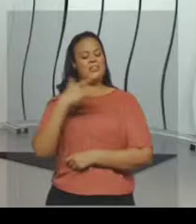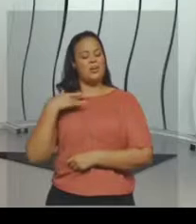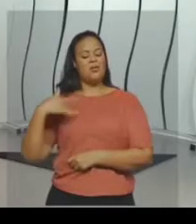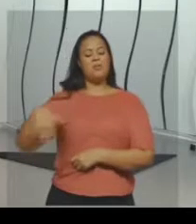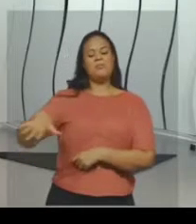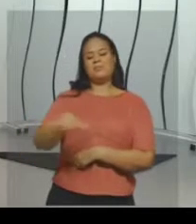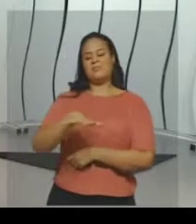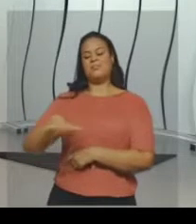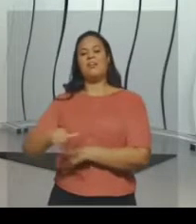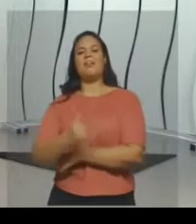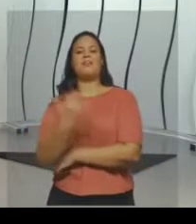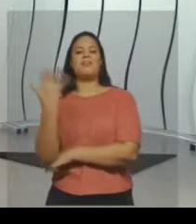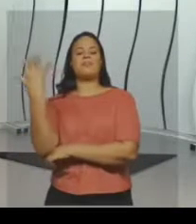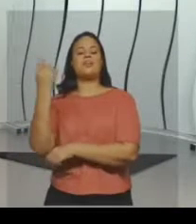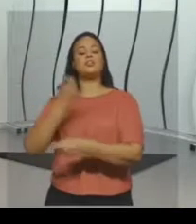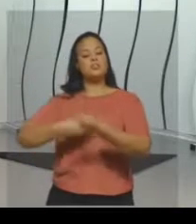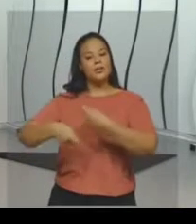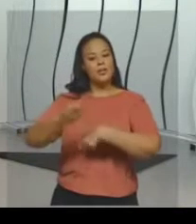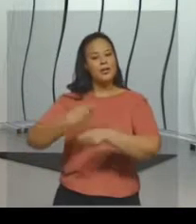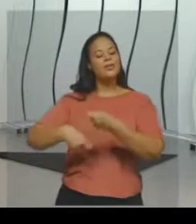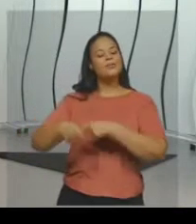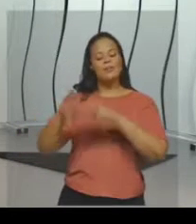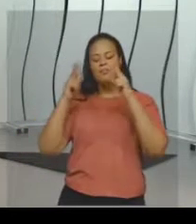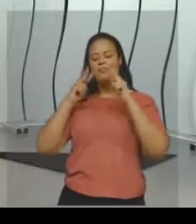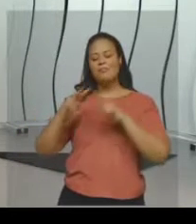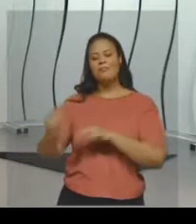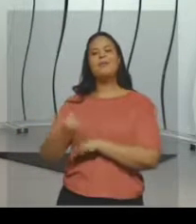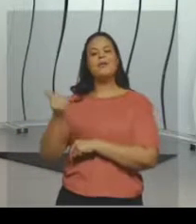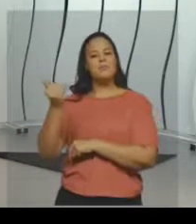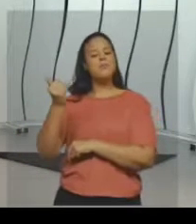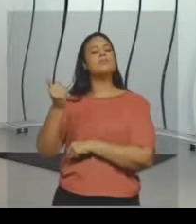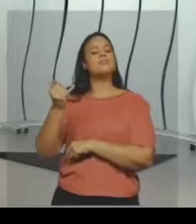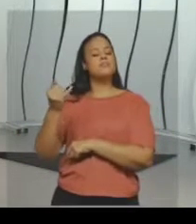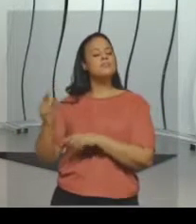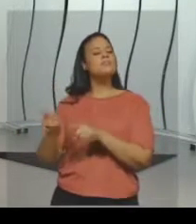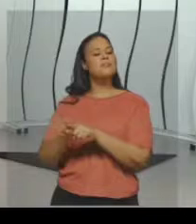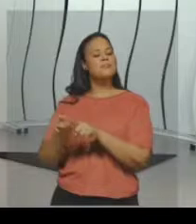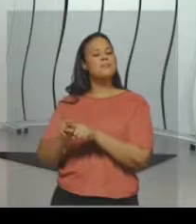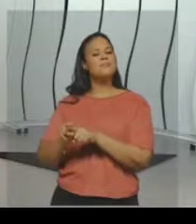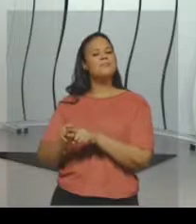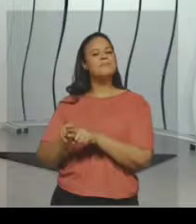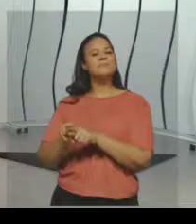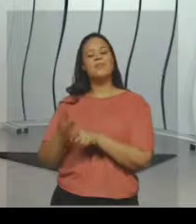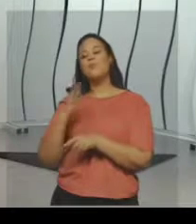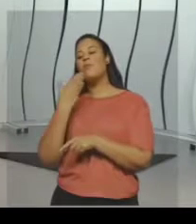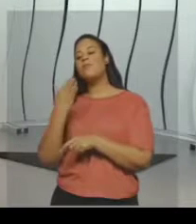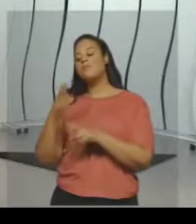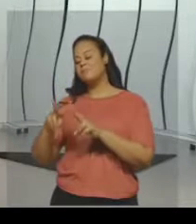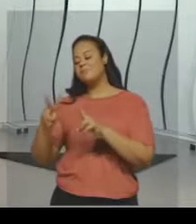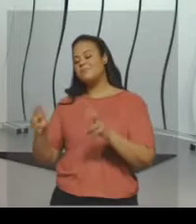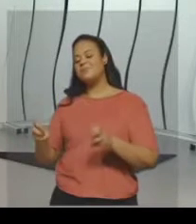ambiente e para a economia. Nós vamos ver também a importância das bactérias nesta aula.